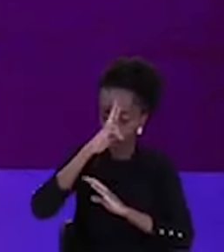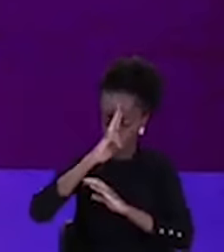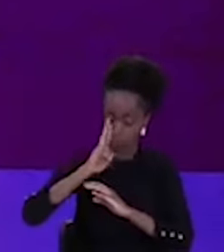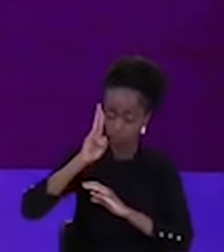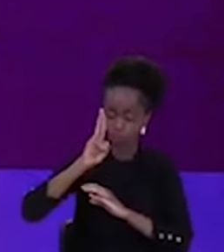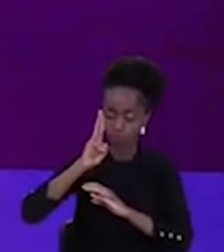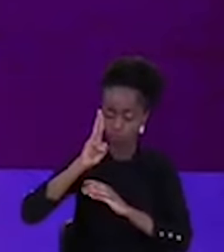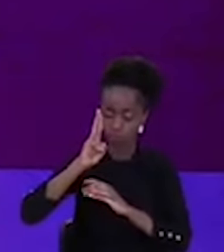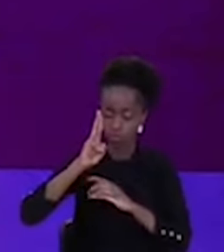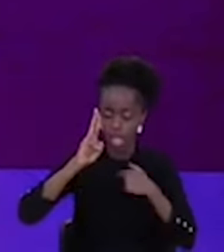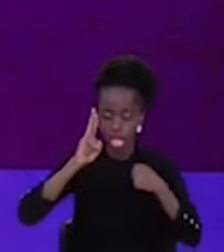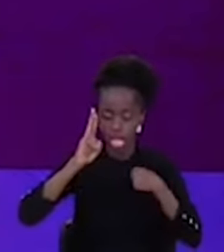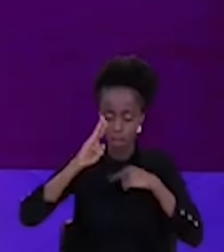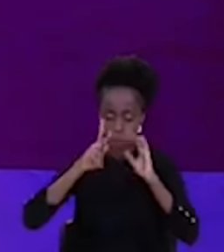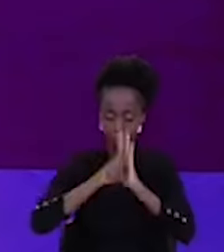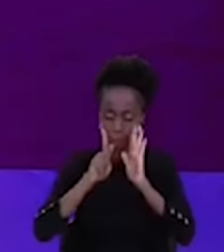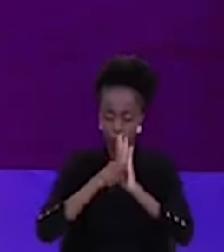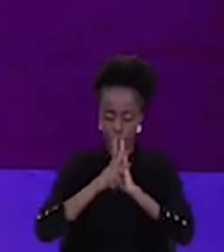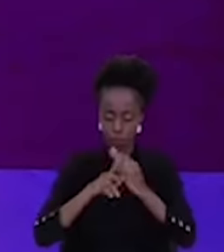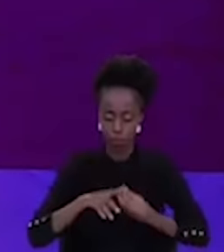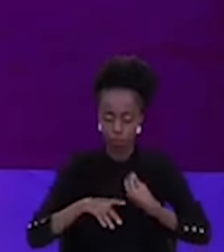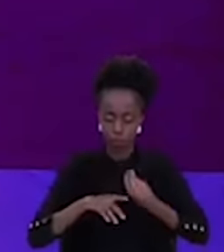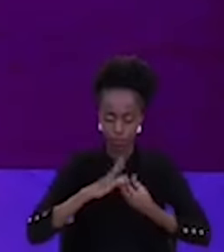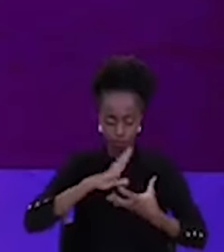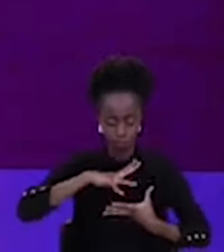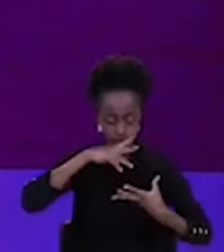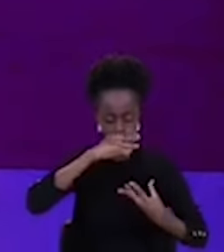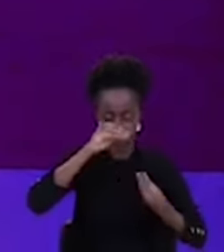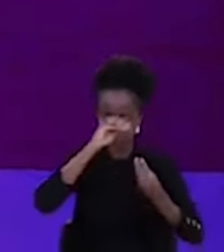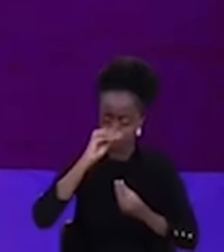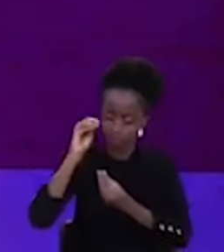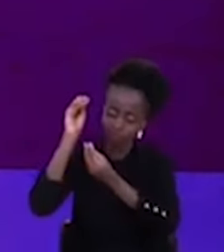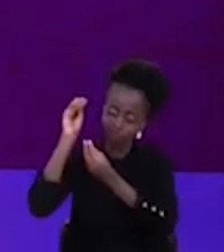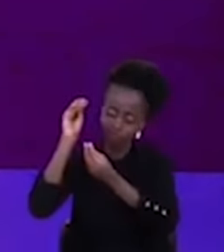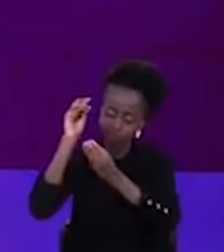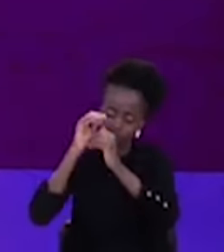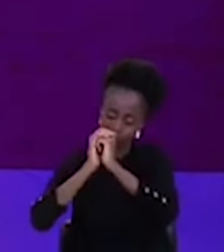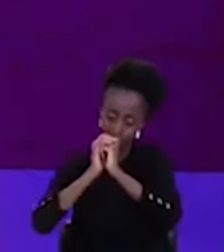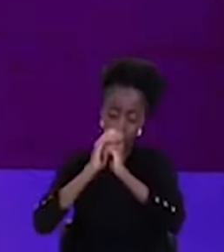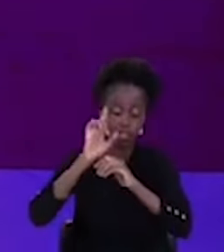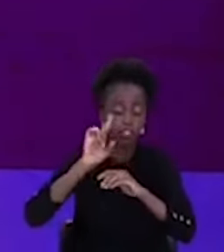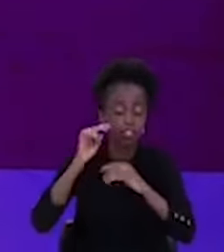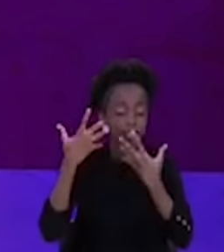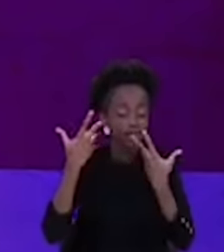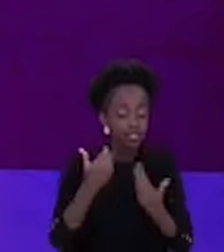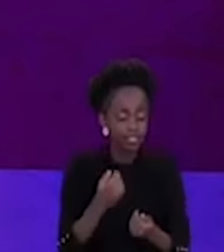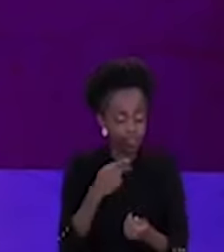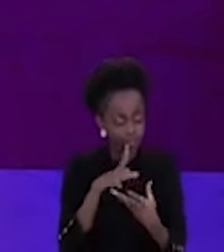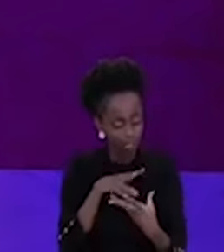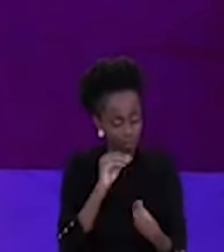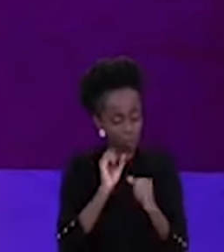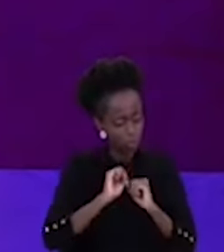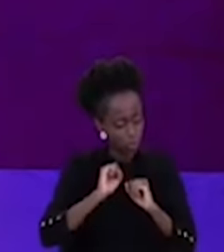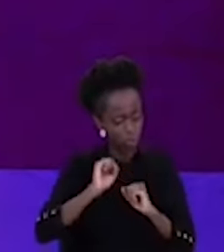Senhor, entregar a minha alma. Ele recebe a sua alma agora, pode